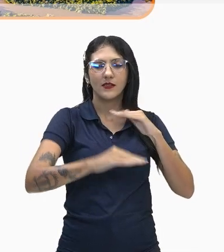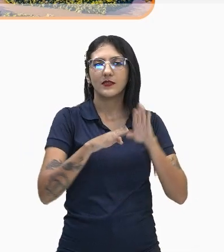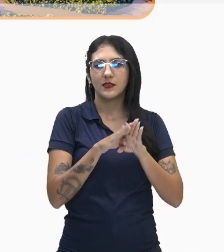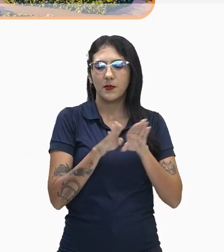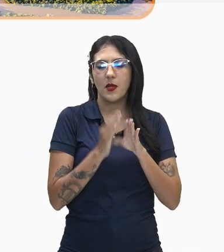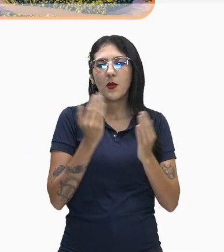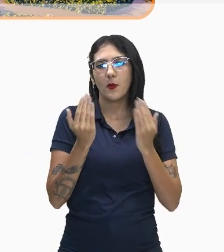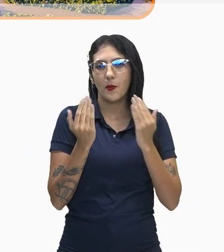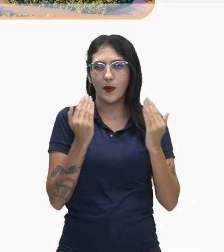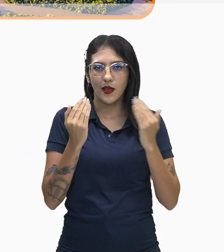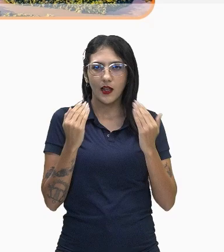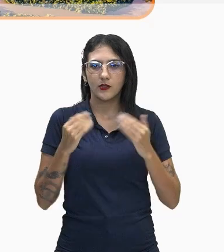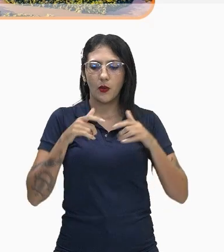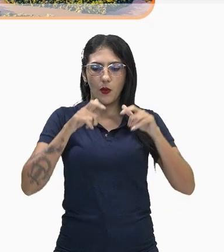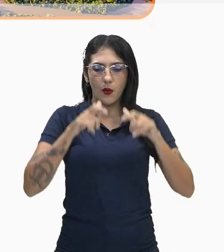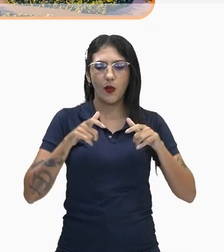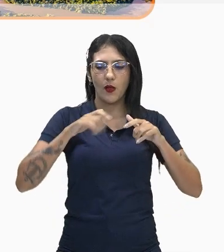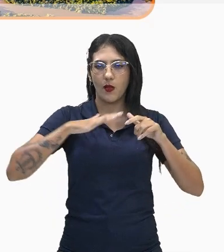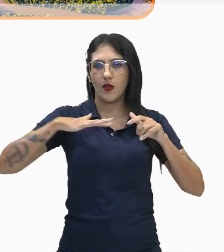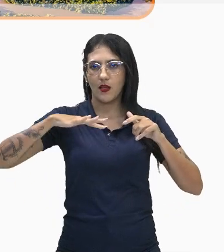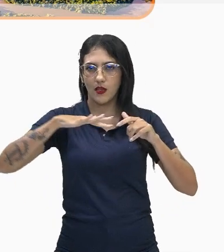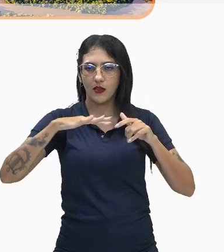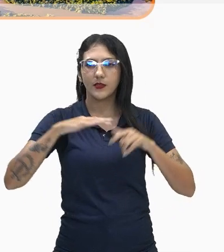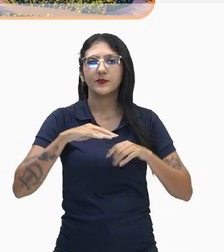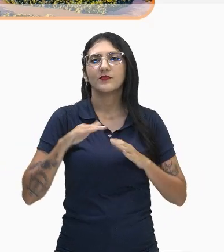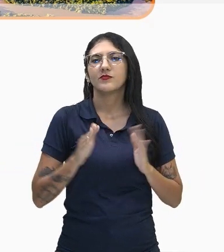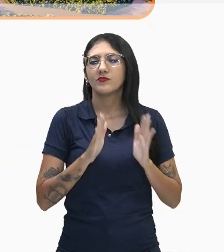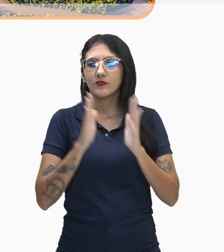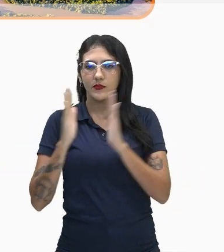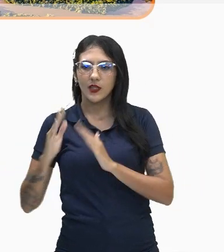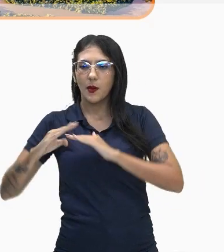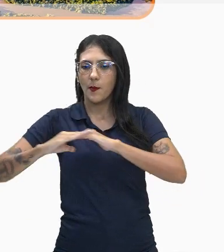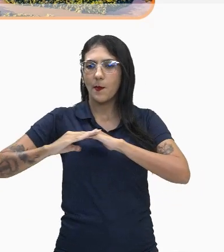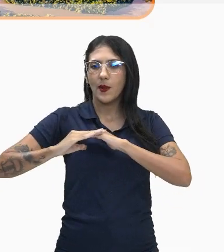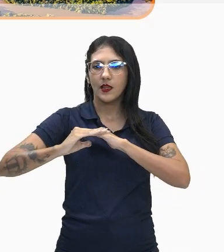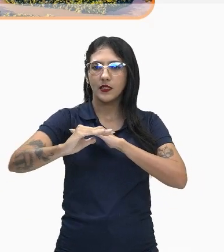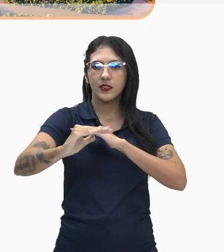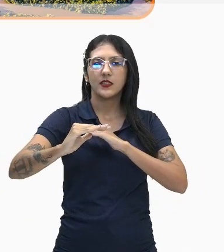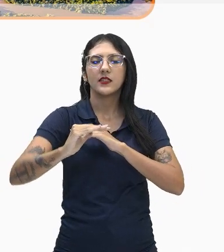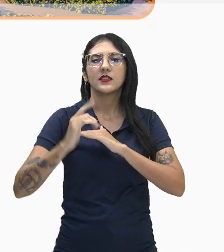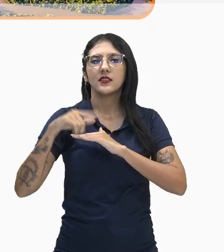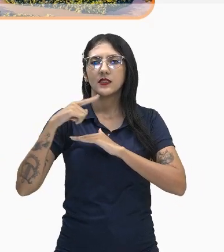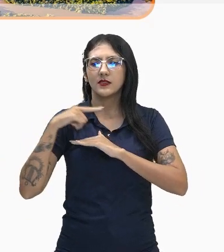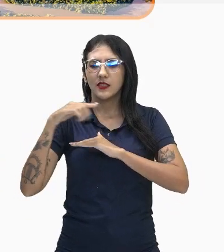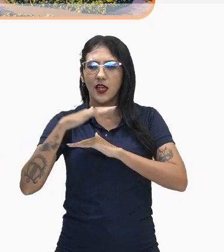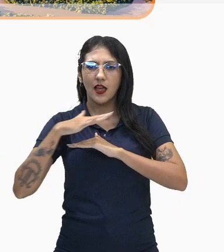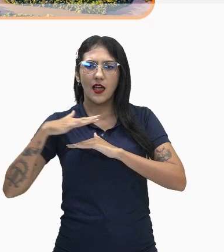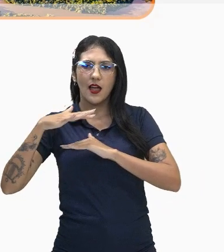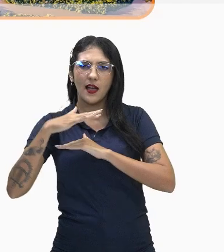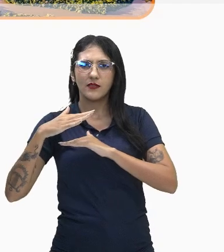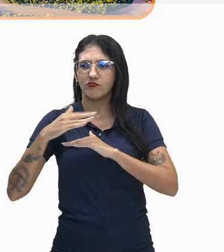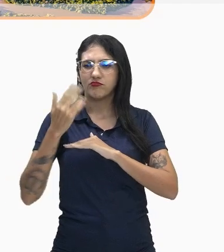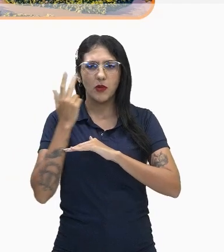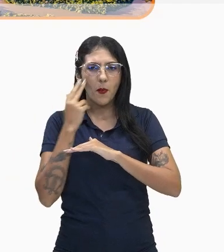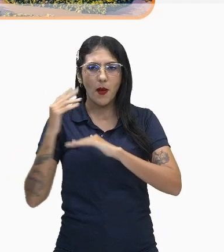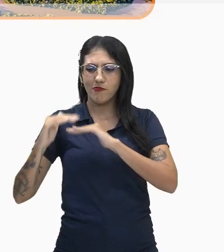relação ao seu entorno. As planícies, que são superfícies